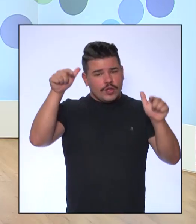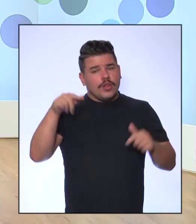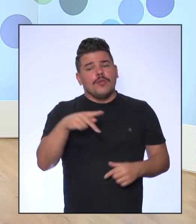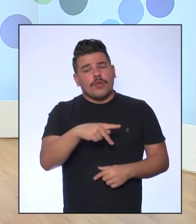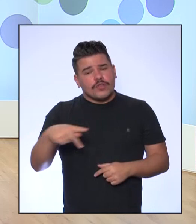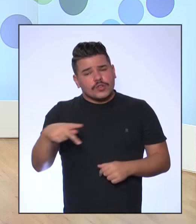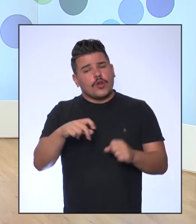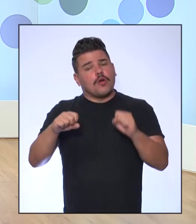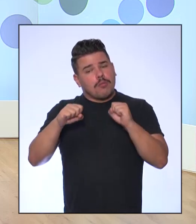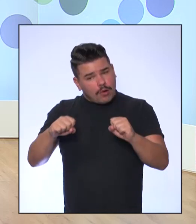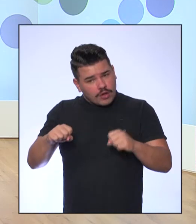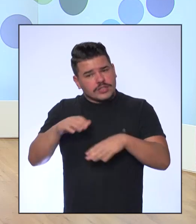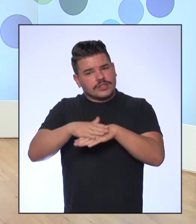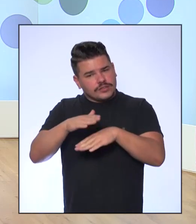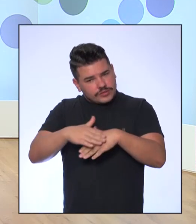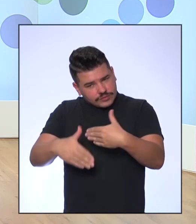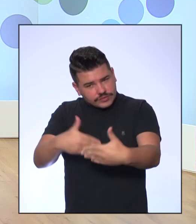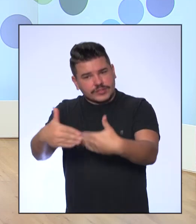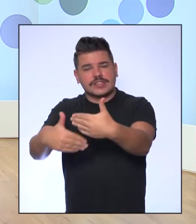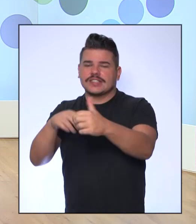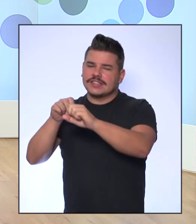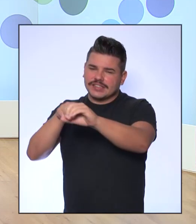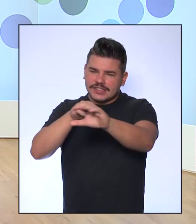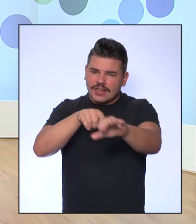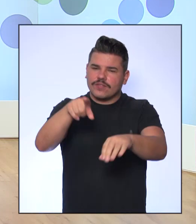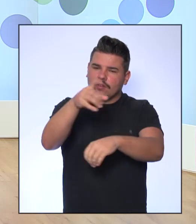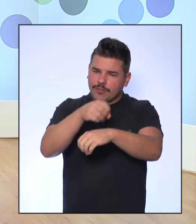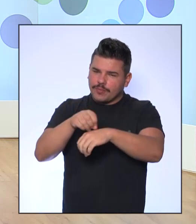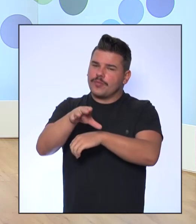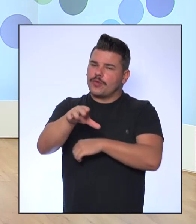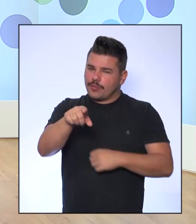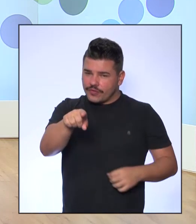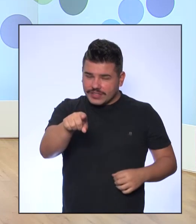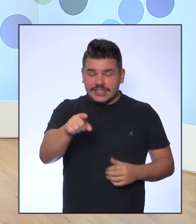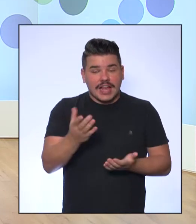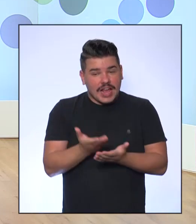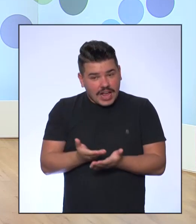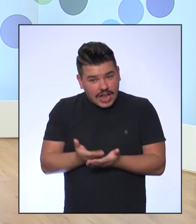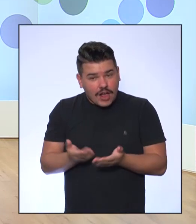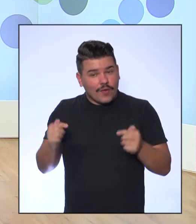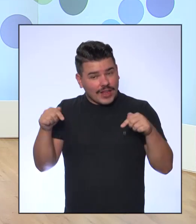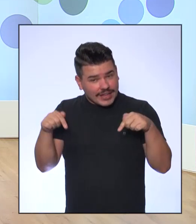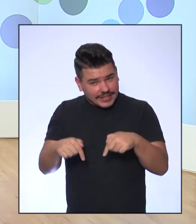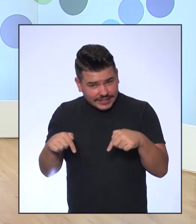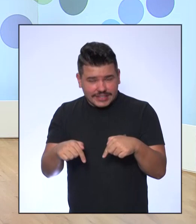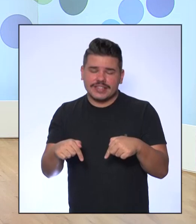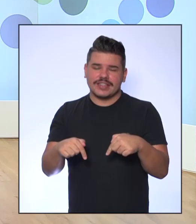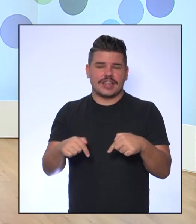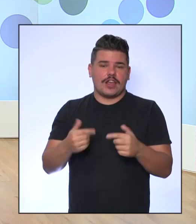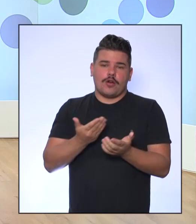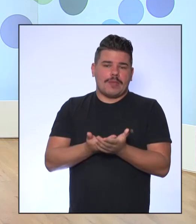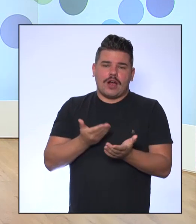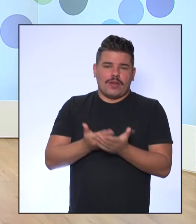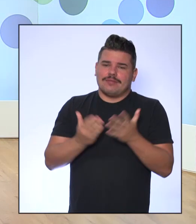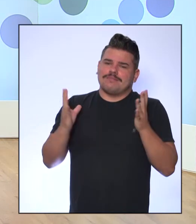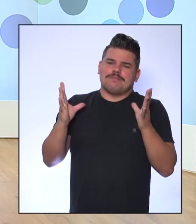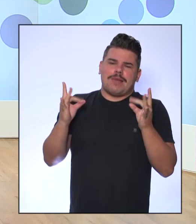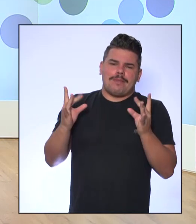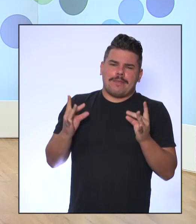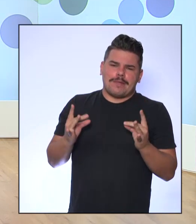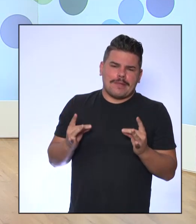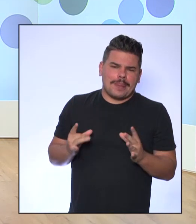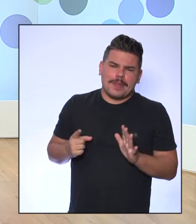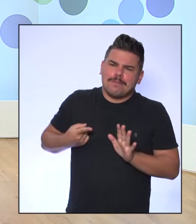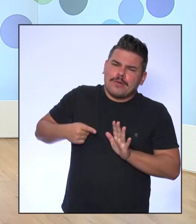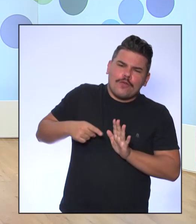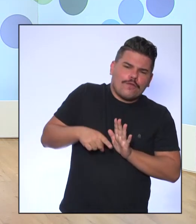possam produzir e propor para vocês, tá, pessoal? Essa aula é uma aula que a gente não tem um